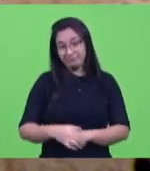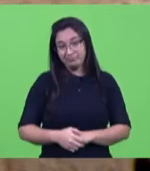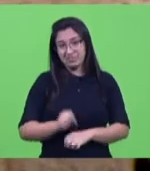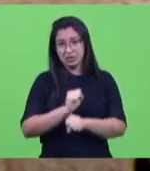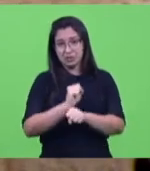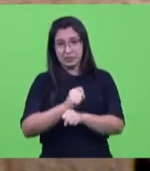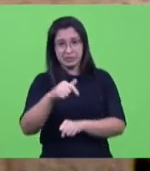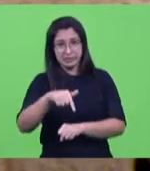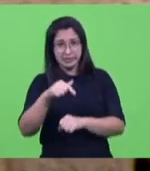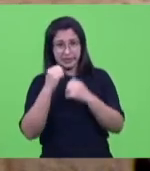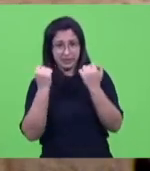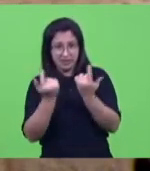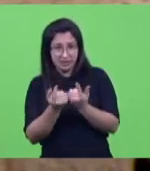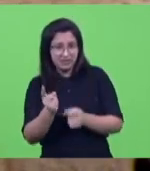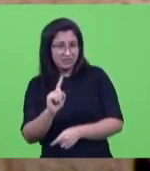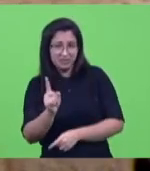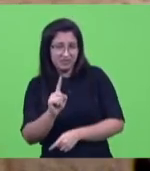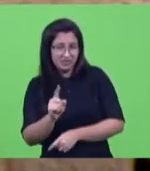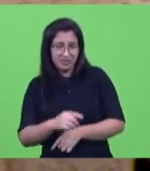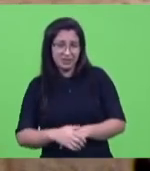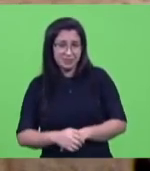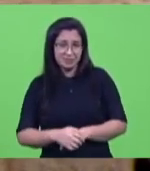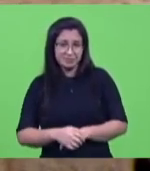É ilusão nossa achar que